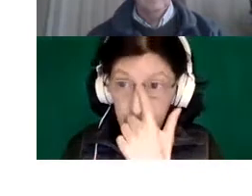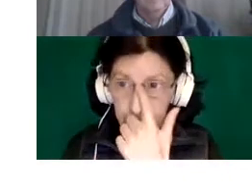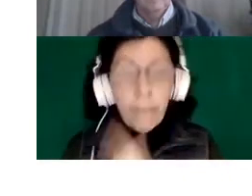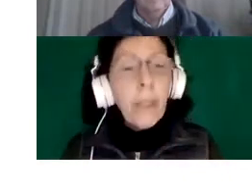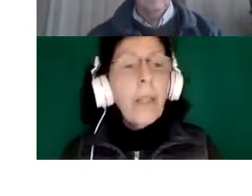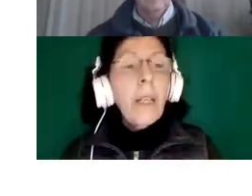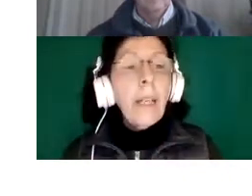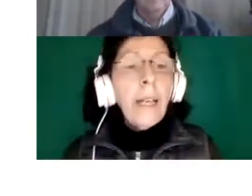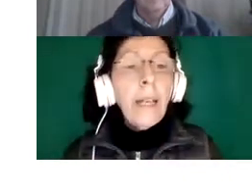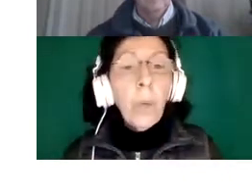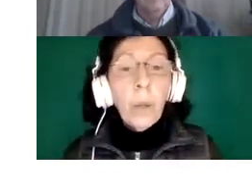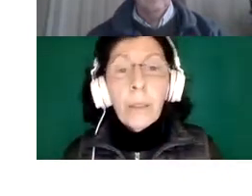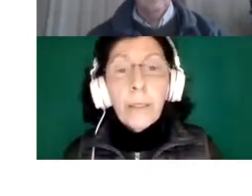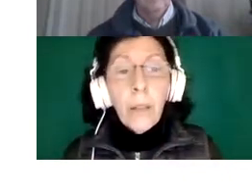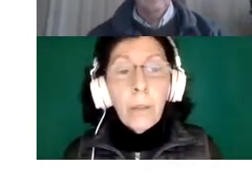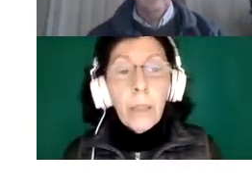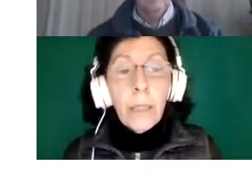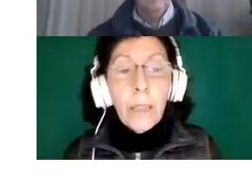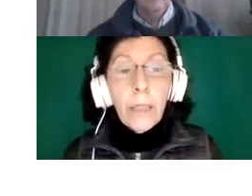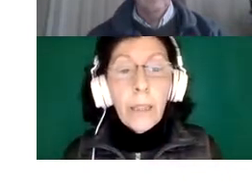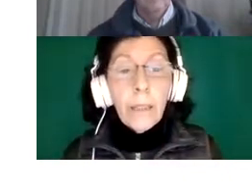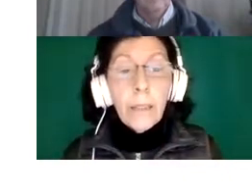cientificamente. Bom, então,